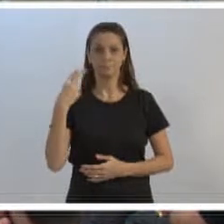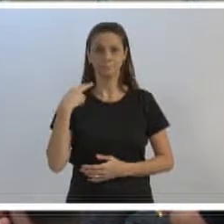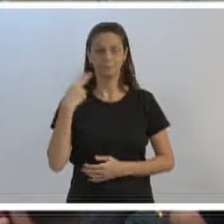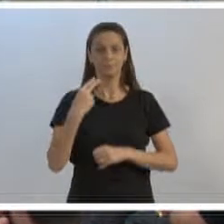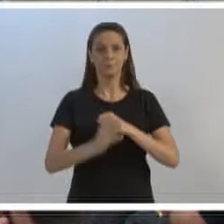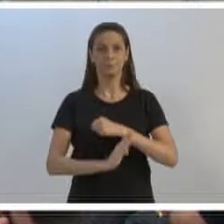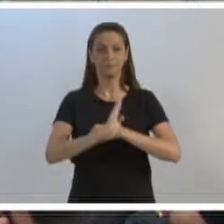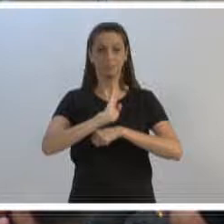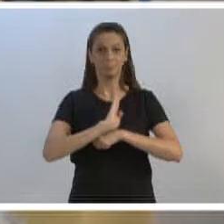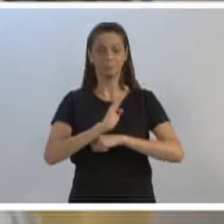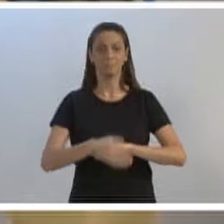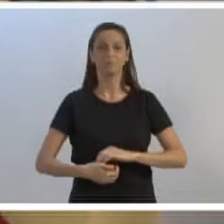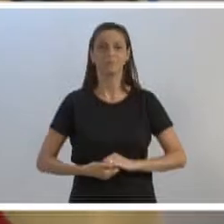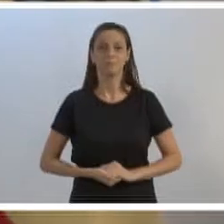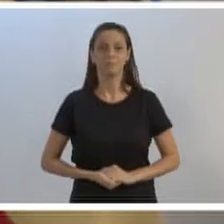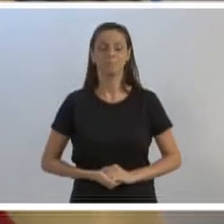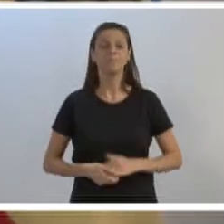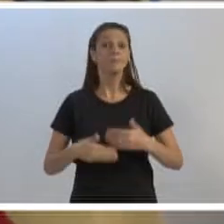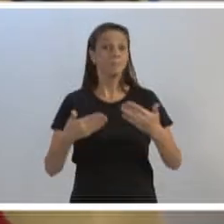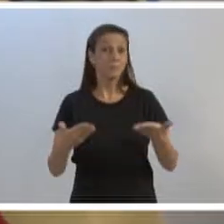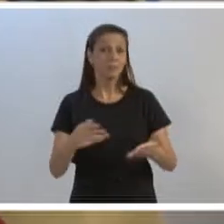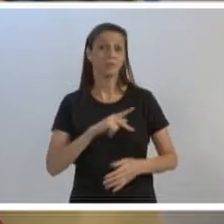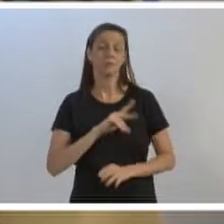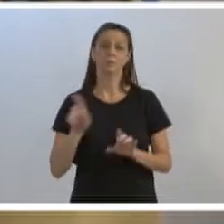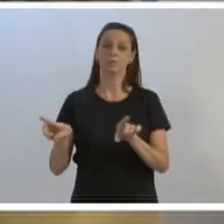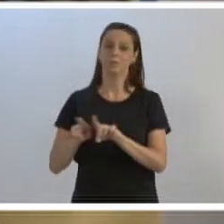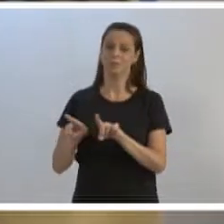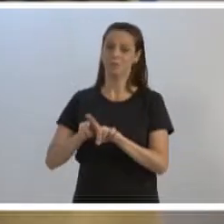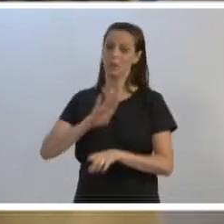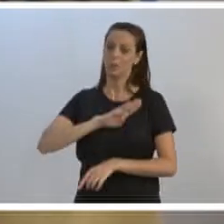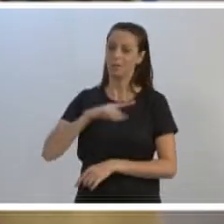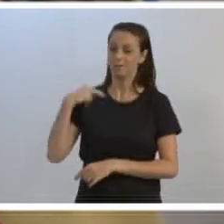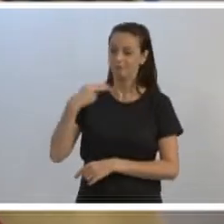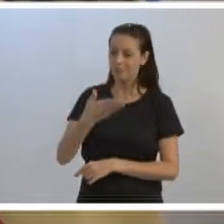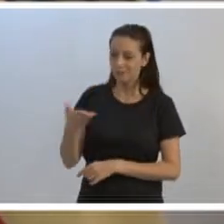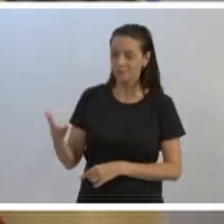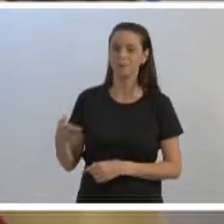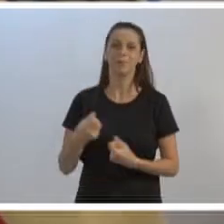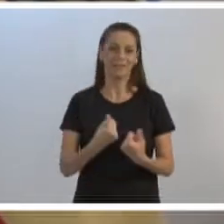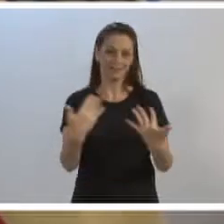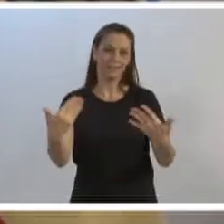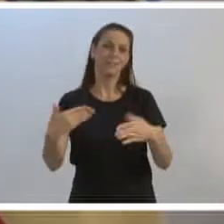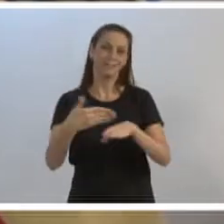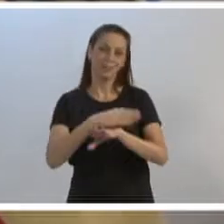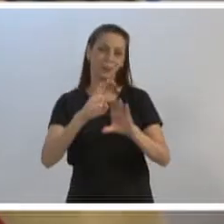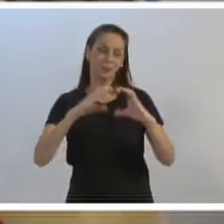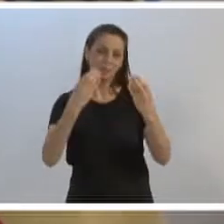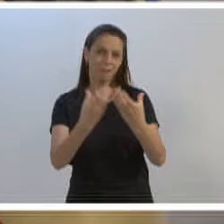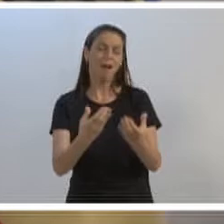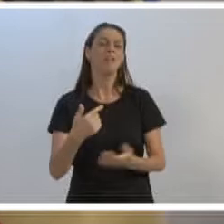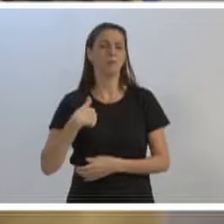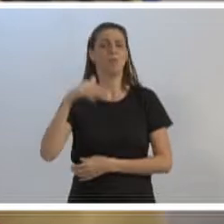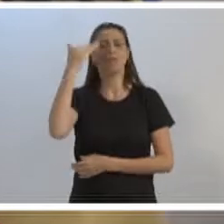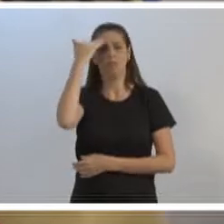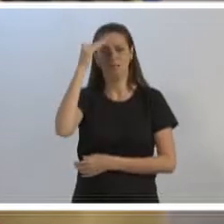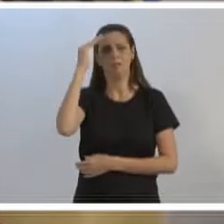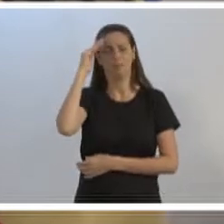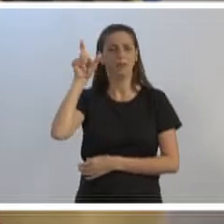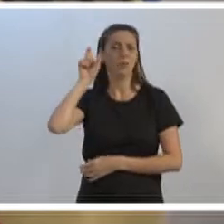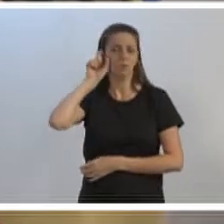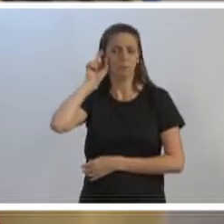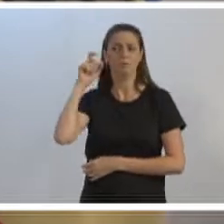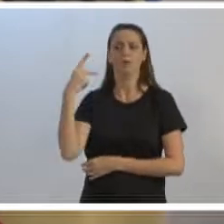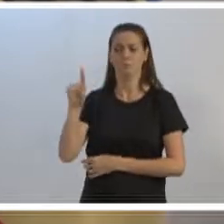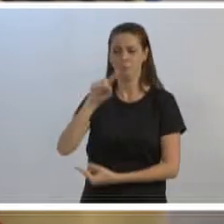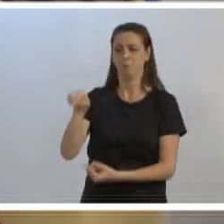Zeca Bombeiro. Bem, presidente, colegas vereadores, comunidade, vereador, eu entendi o objetivo do vereador Jens Mantal aqui em relação